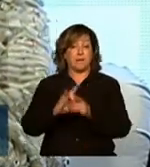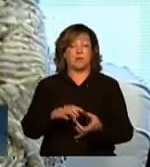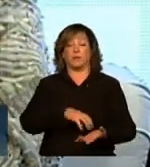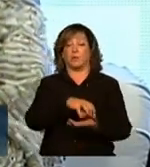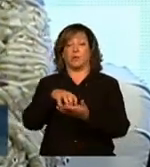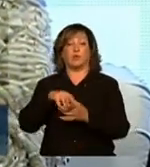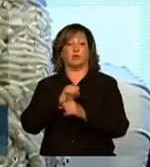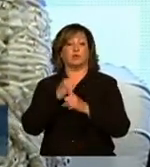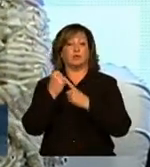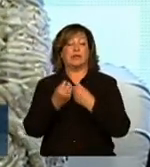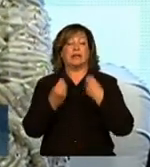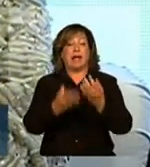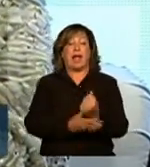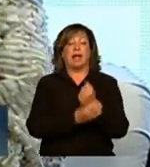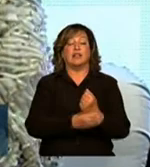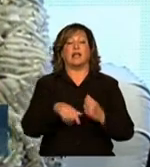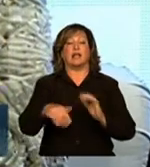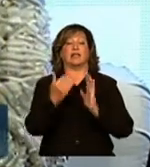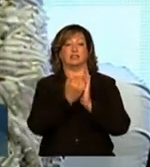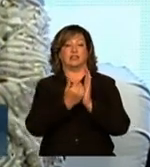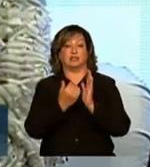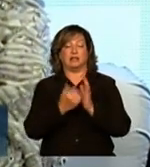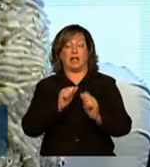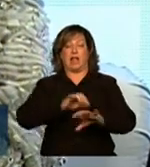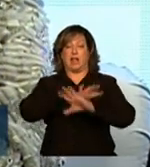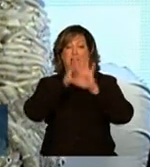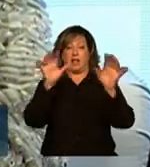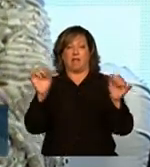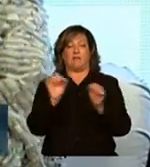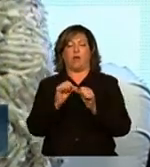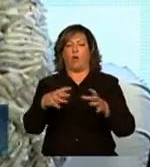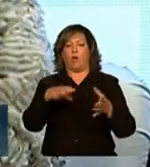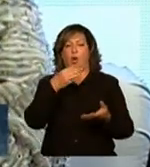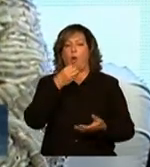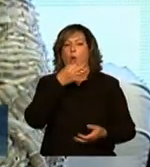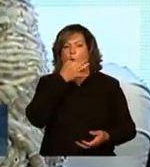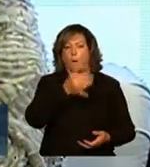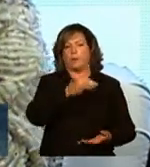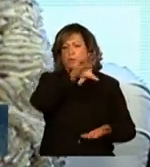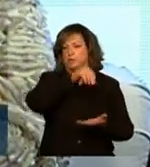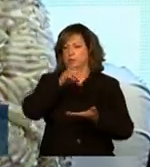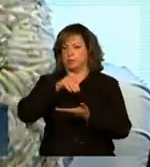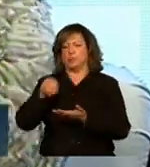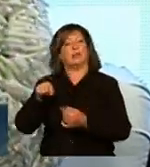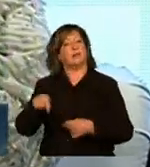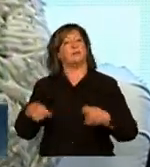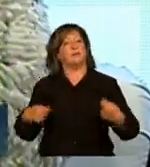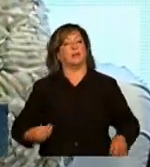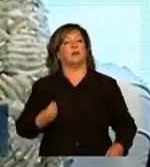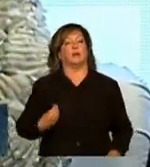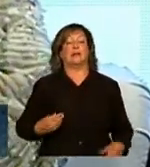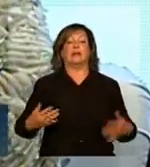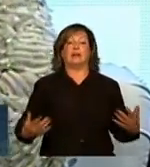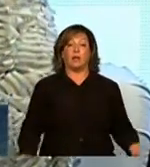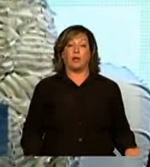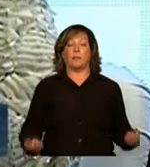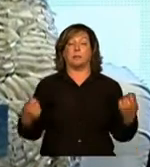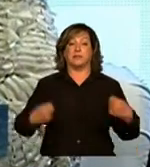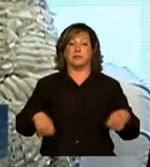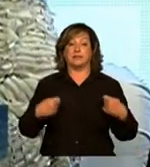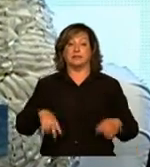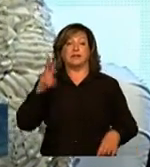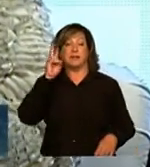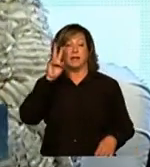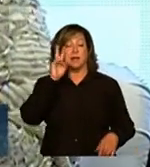sociais garantindo que essa agenda de transparência e de construção coletiva ela aconteça. Então, nós temos que lembrar